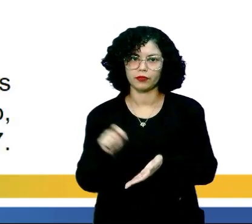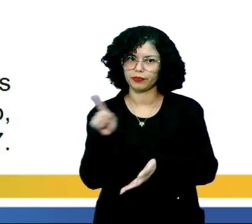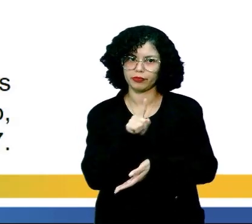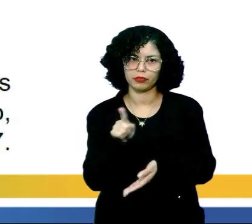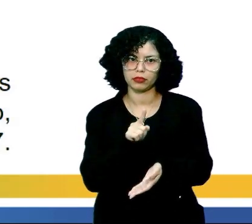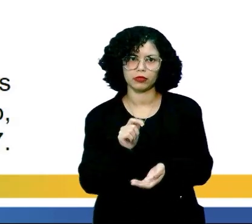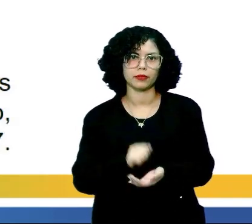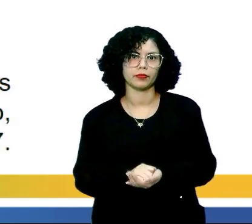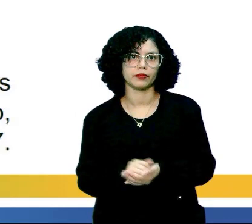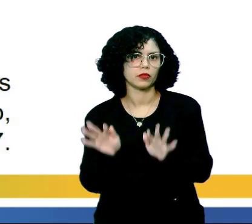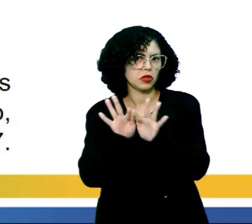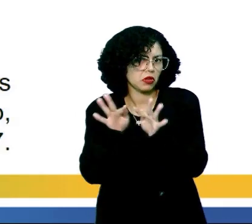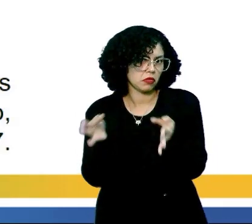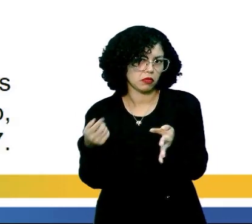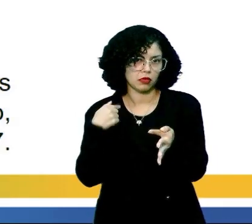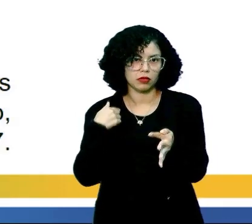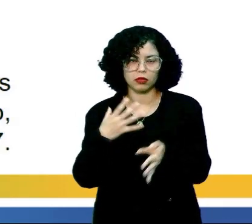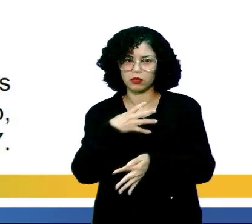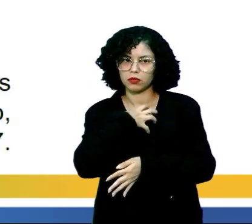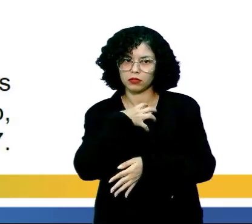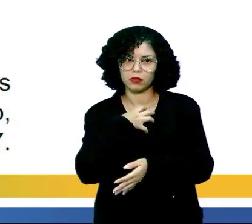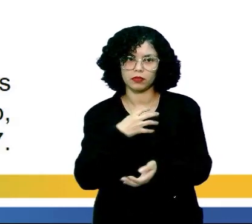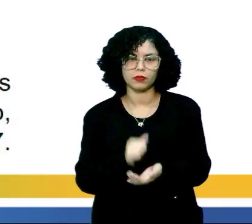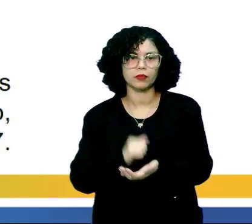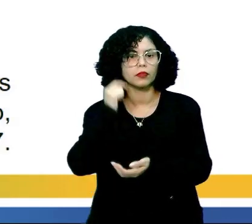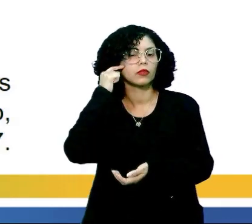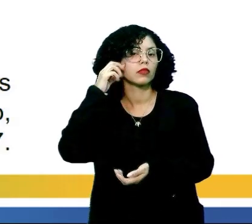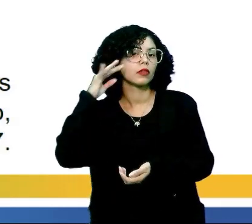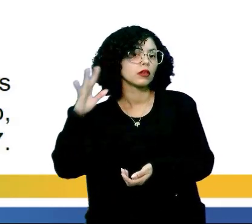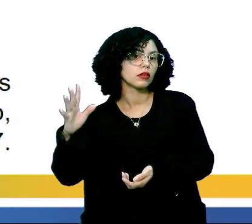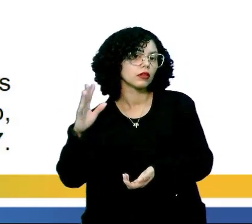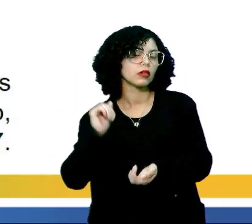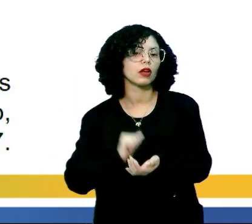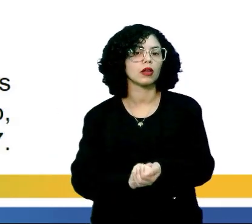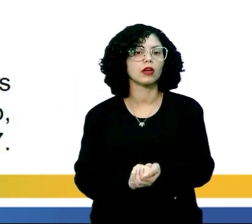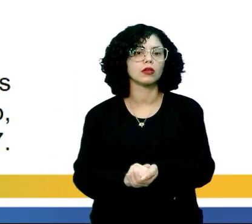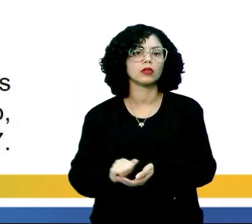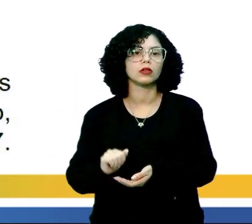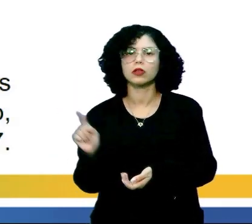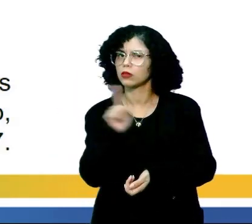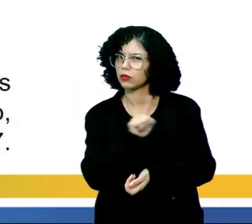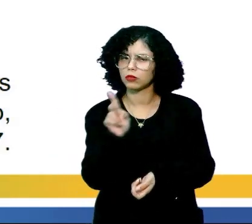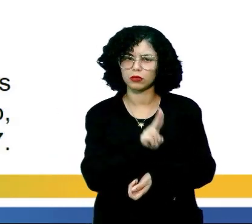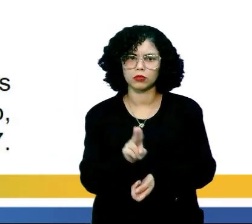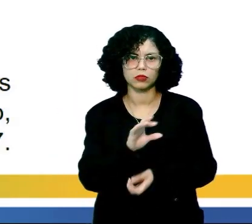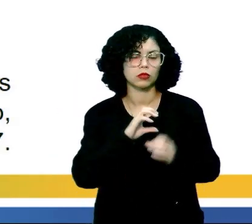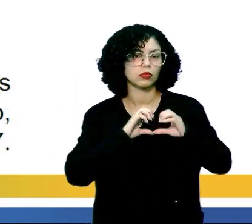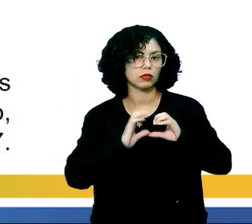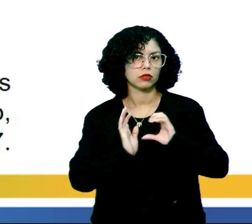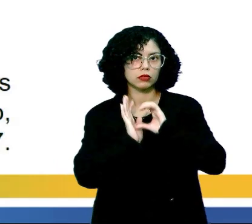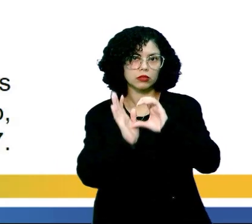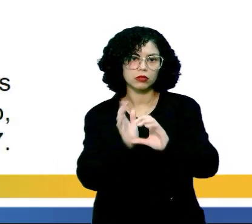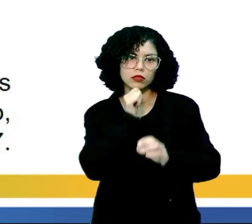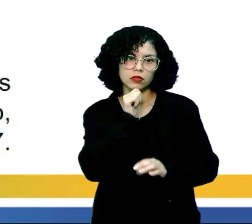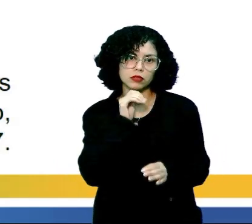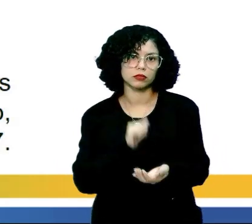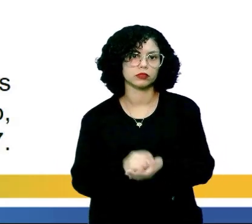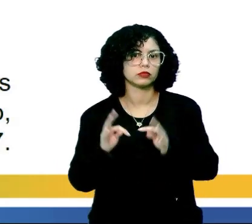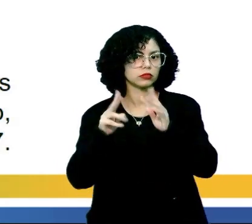escrevo. Não, eu simplesmente sinto com a imaginação. Não uso o